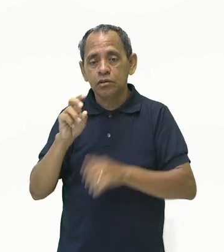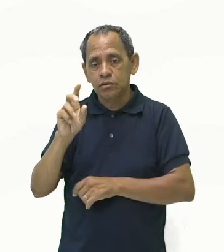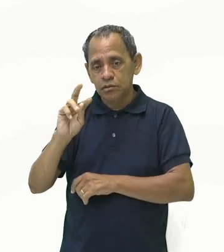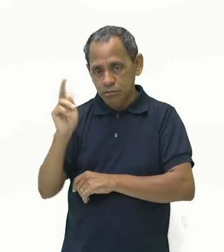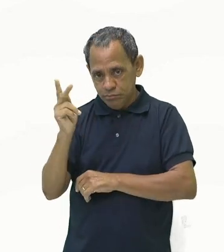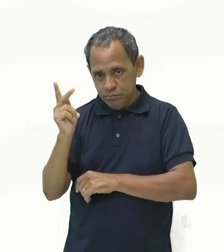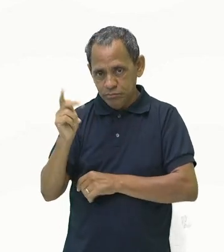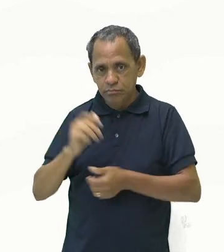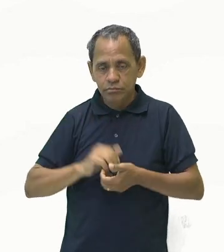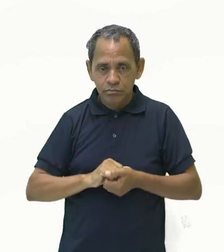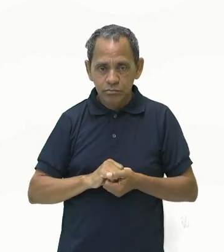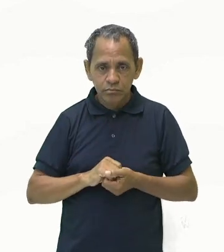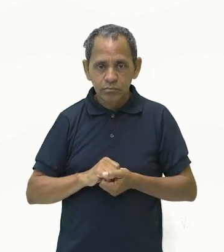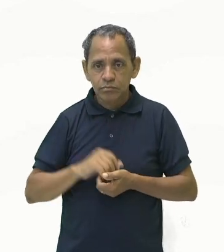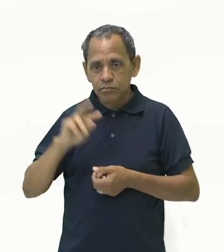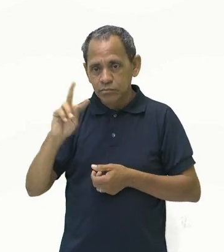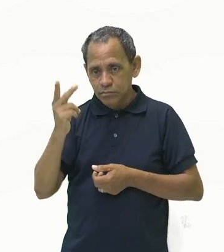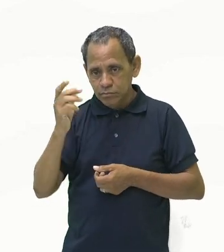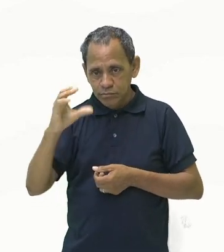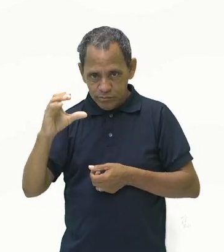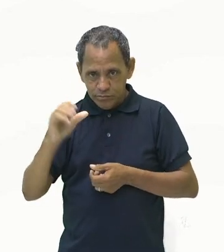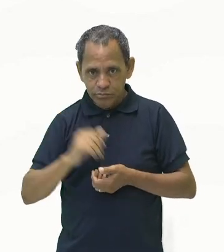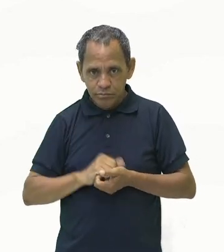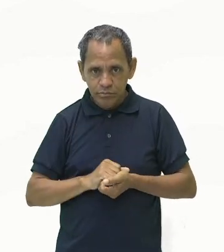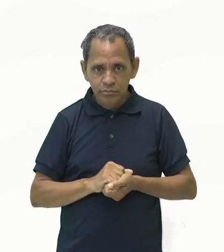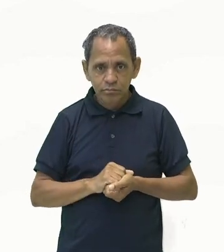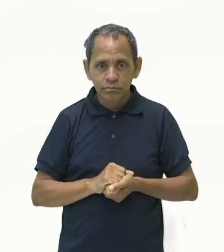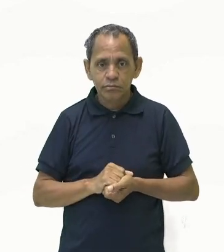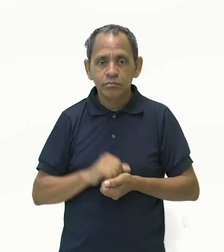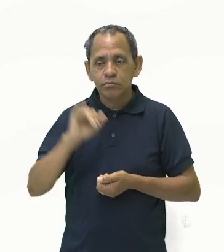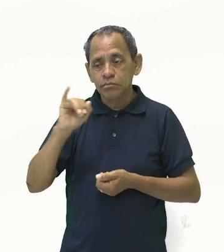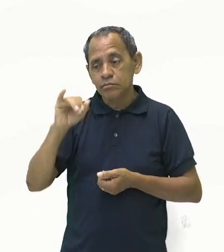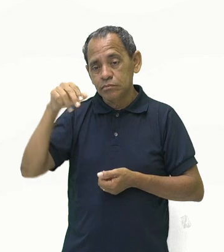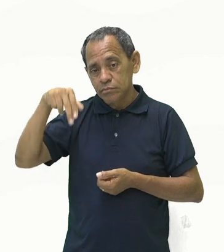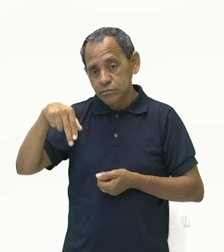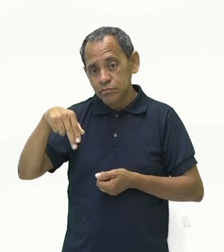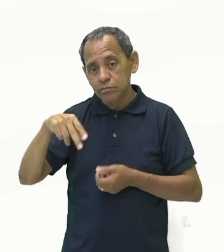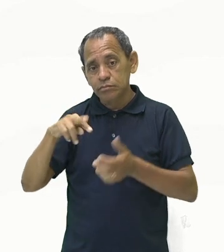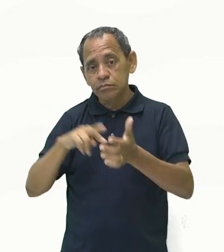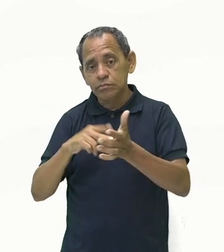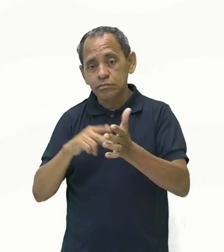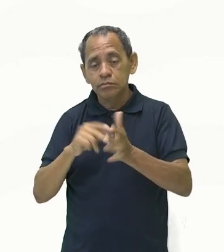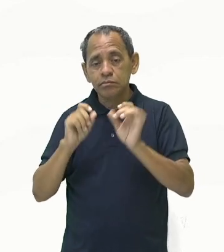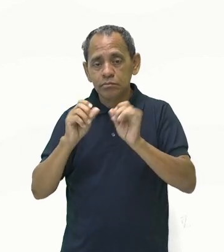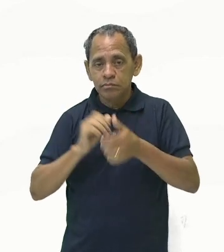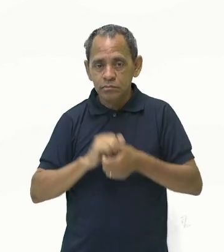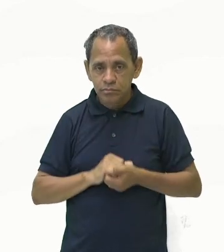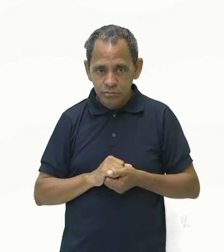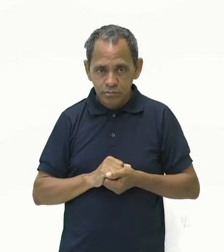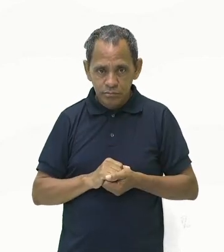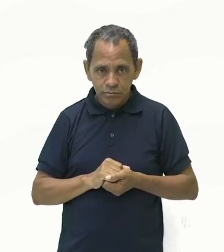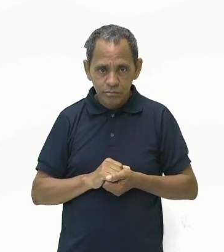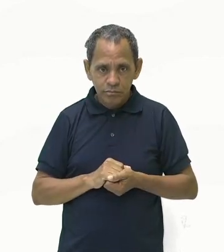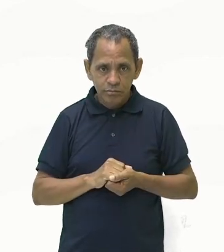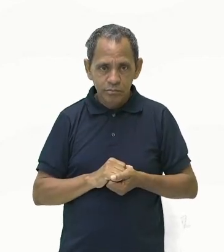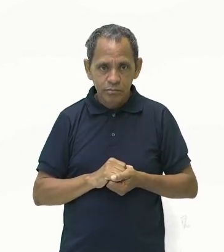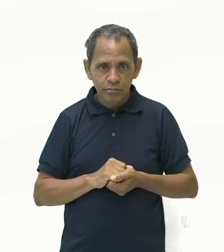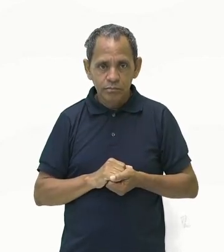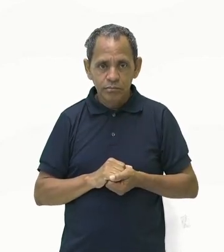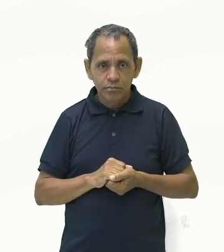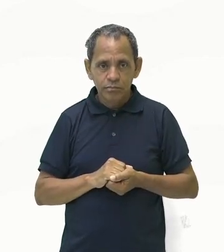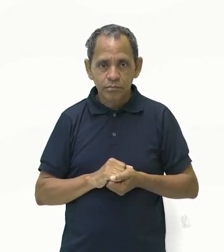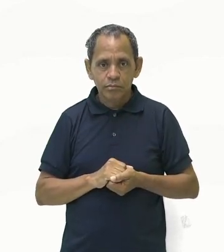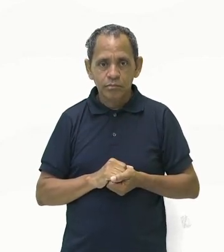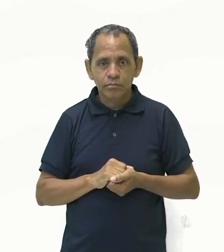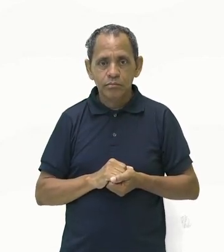en. Se fosse tripla, seria in, tá? Então, se fosse dupla, seria en. Se fosse tripla,